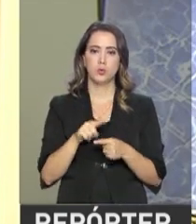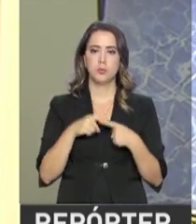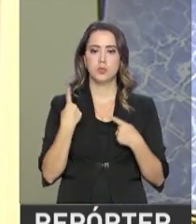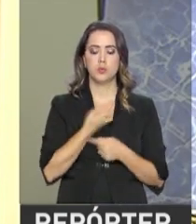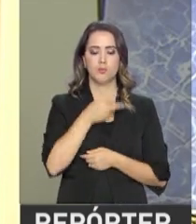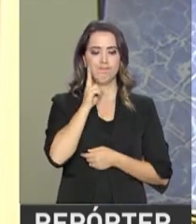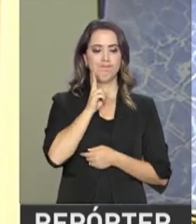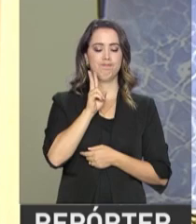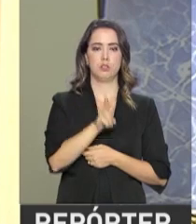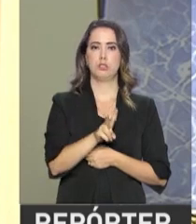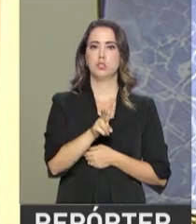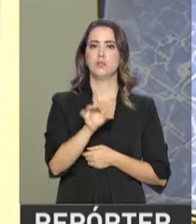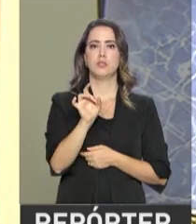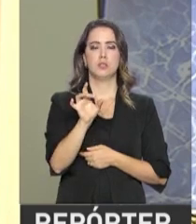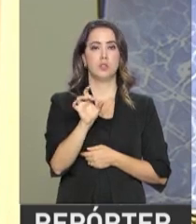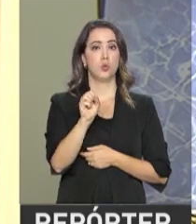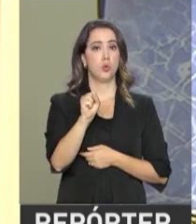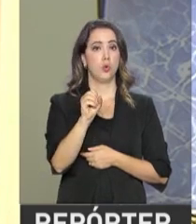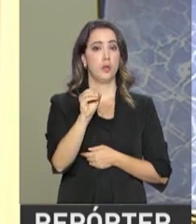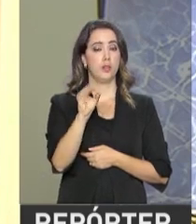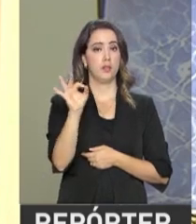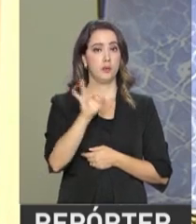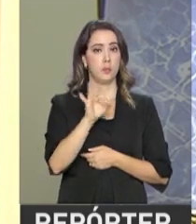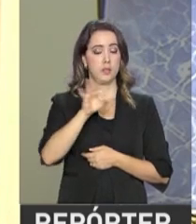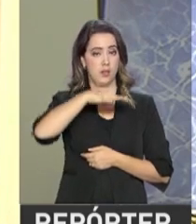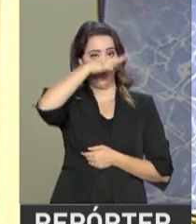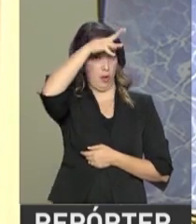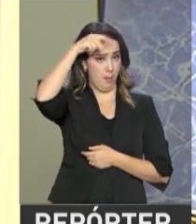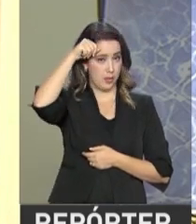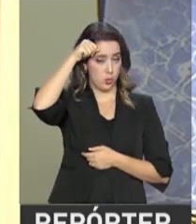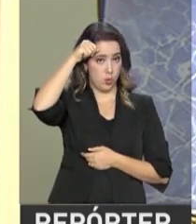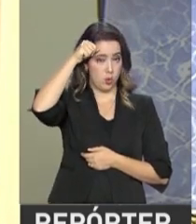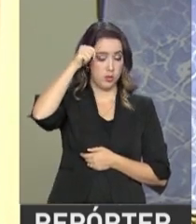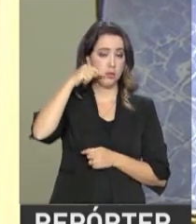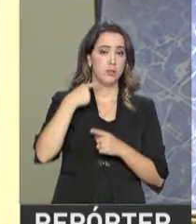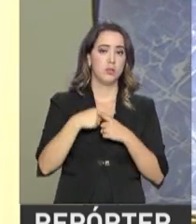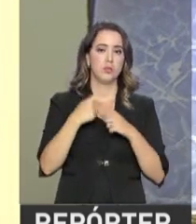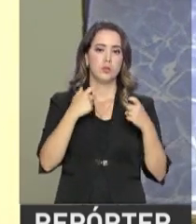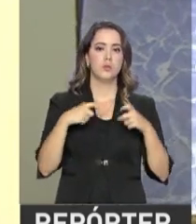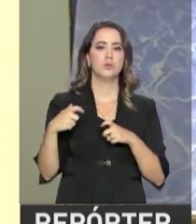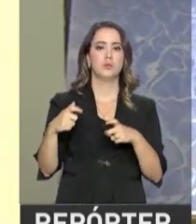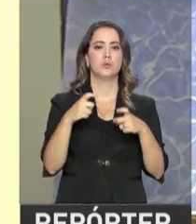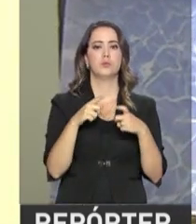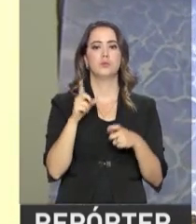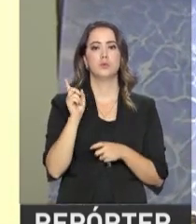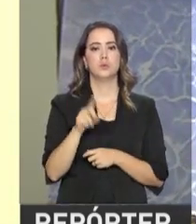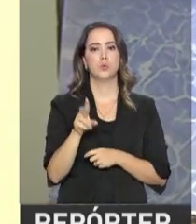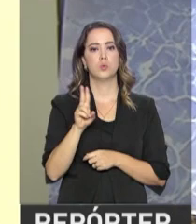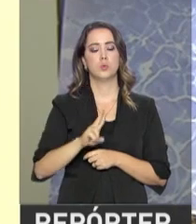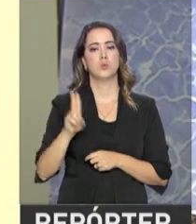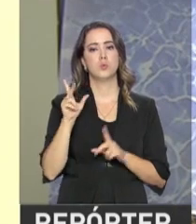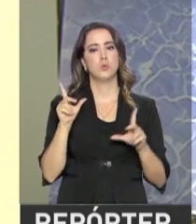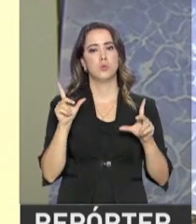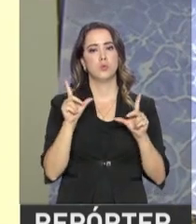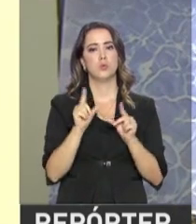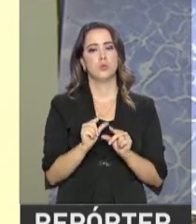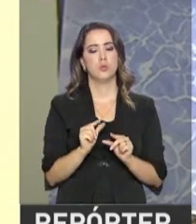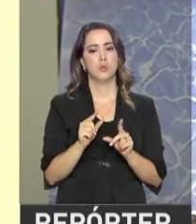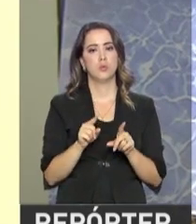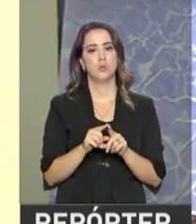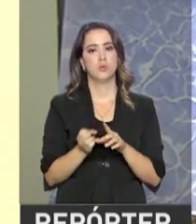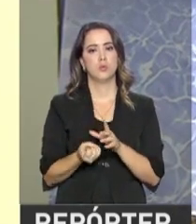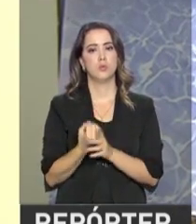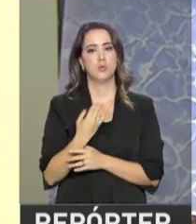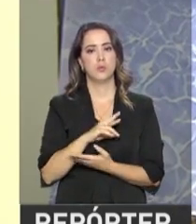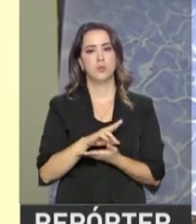nosso território e teve 80% na bacia amazônica na região amazônica onde hoje já a demanda é menor pelo uso da água gerando